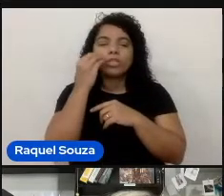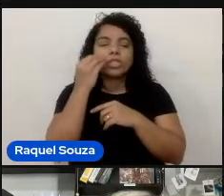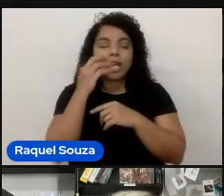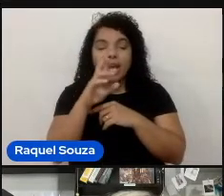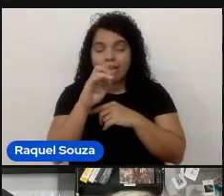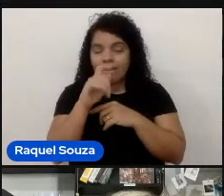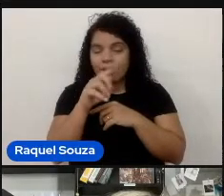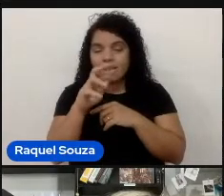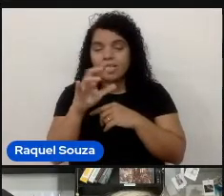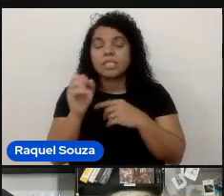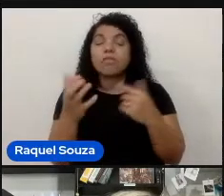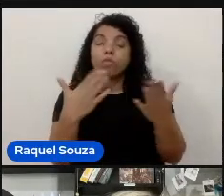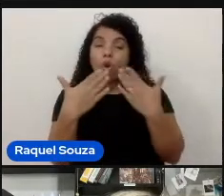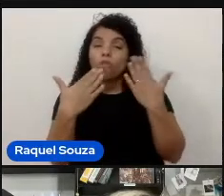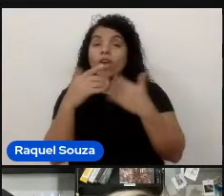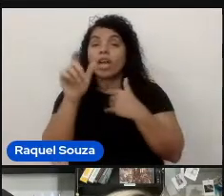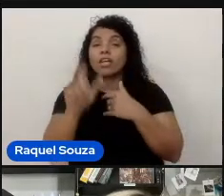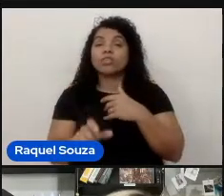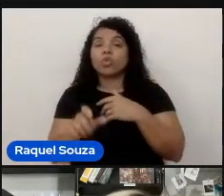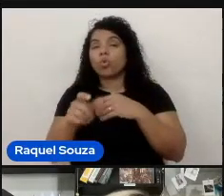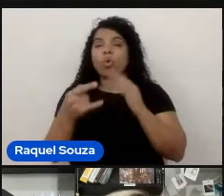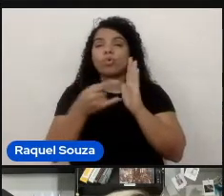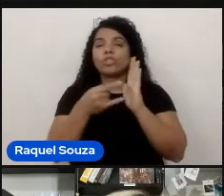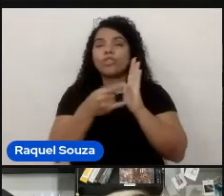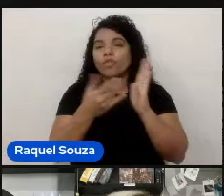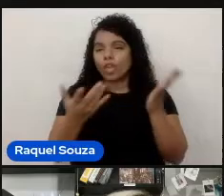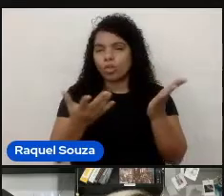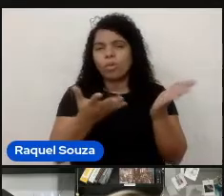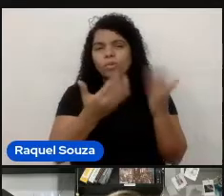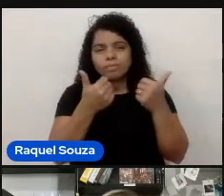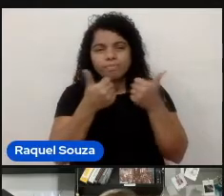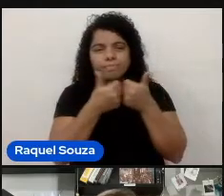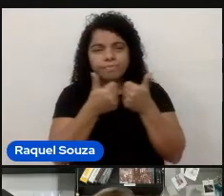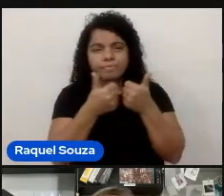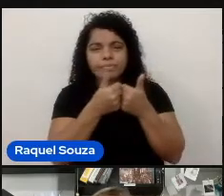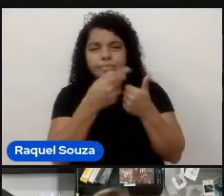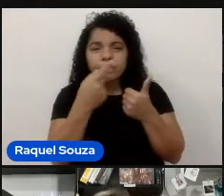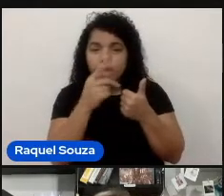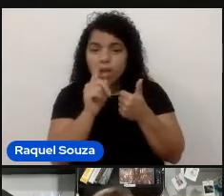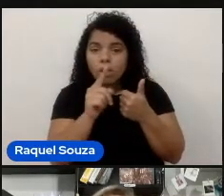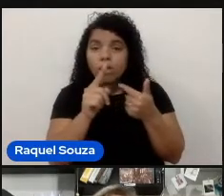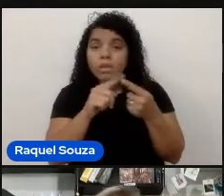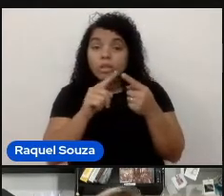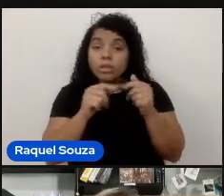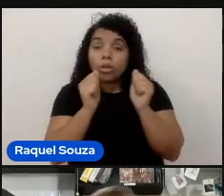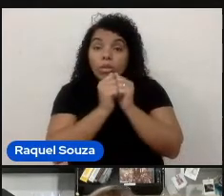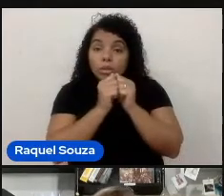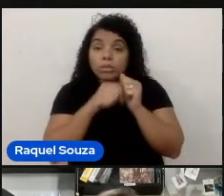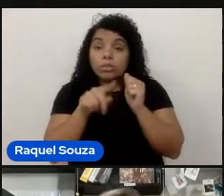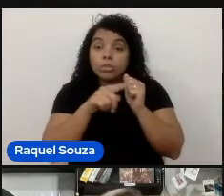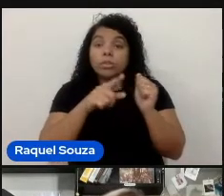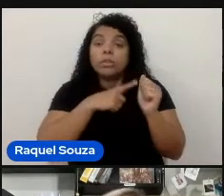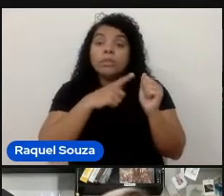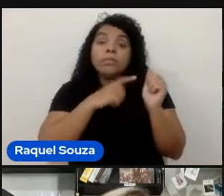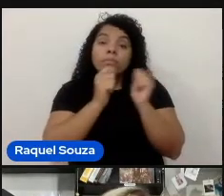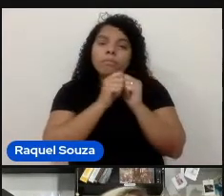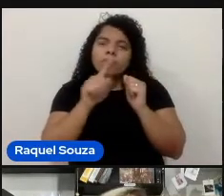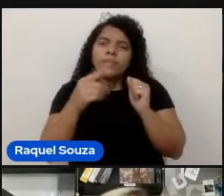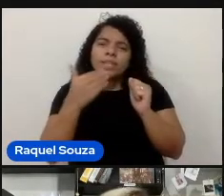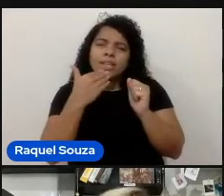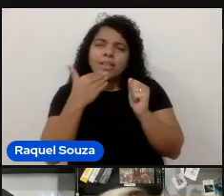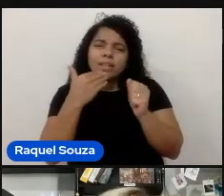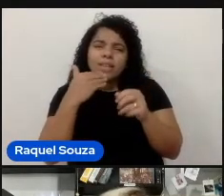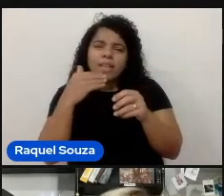o desenvolvedor, traz o desenvolvedor para mais perto, fala para ele, a gente está aqui junto, defeito em